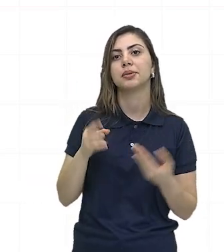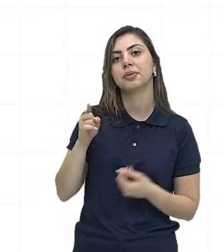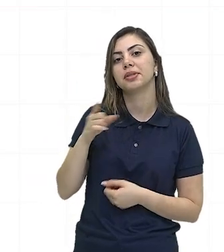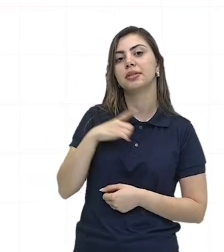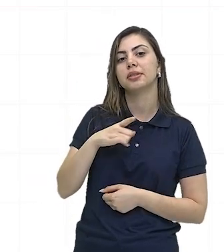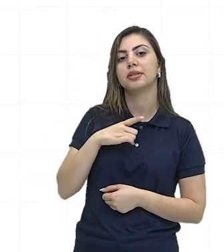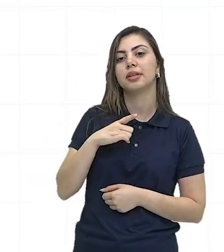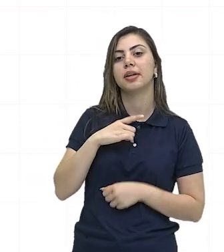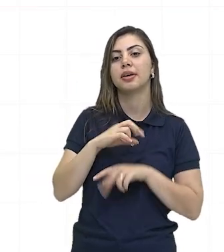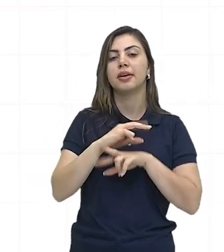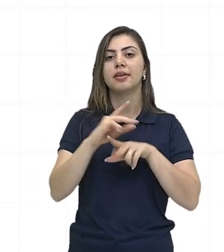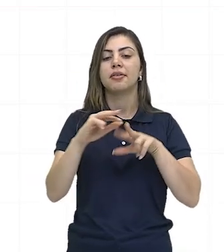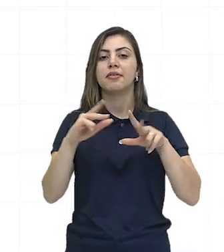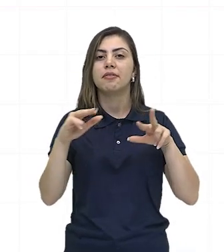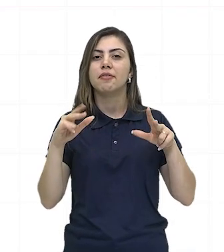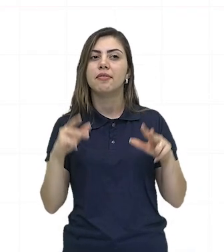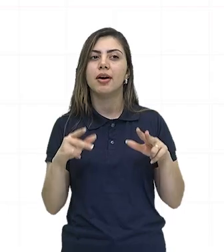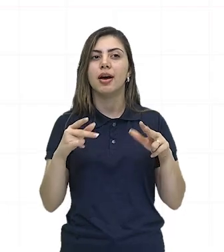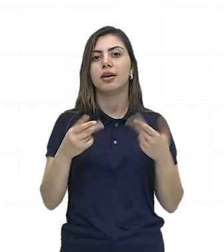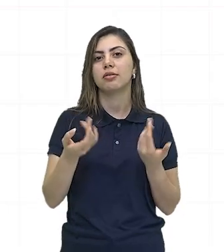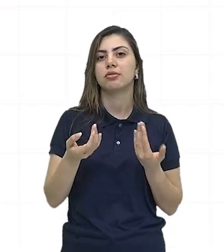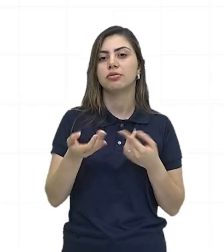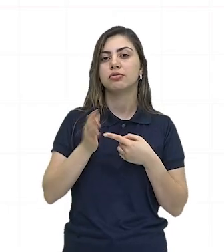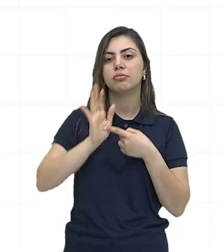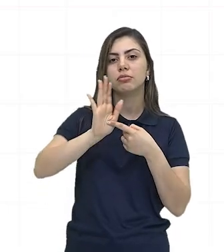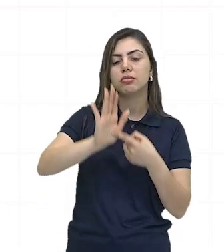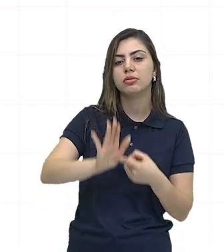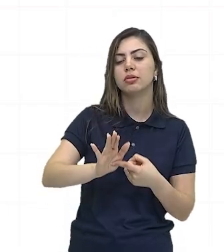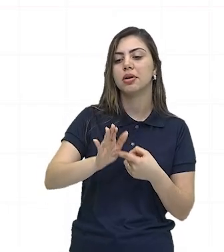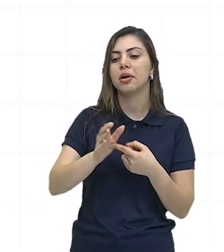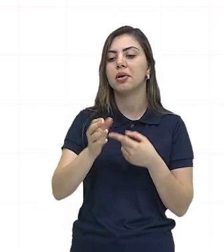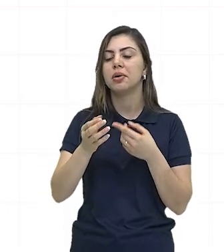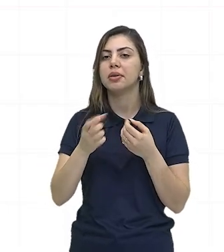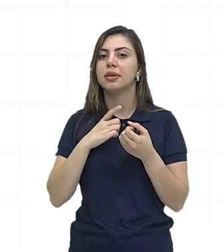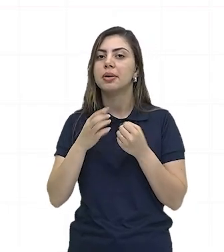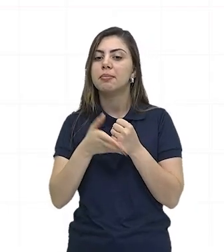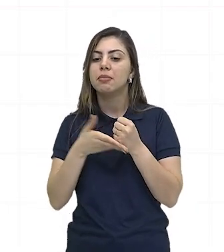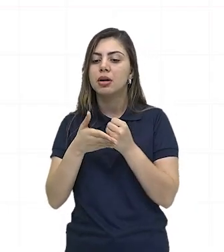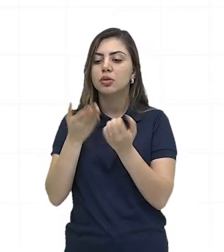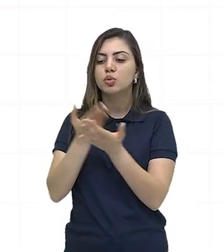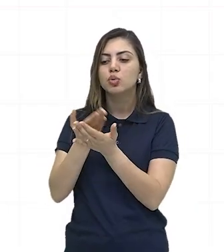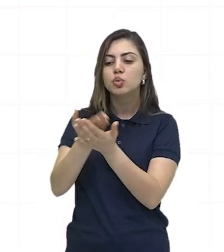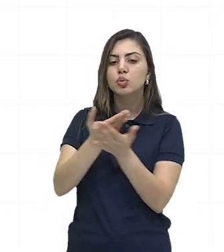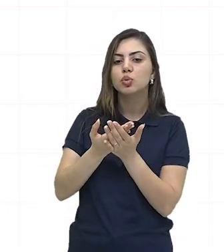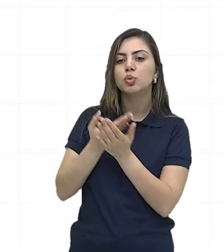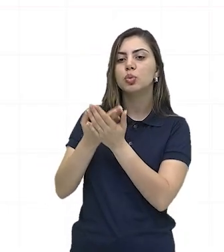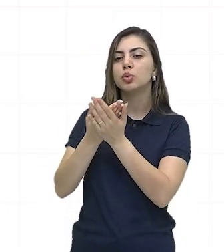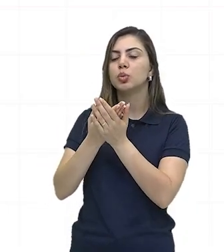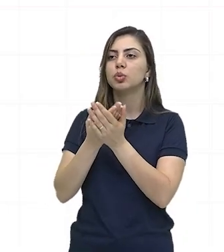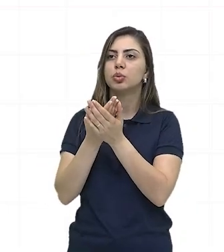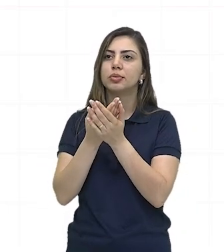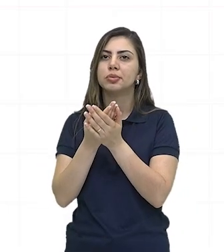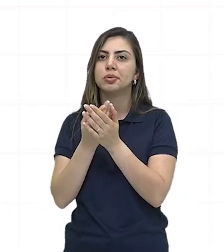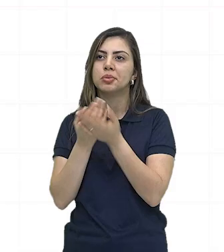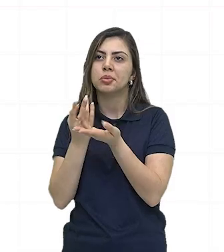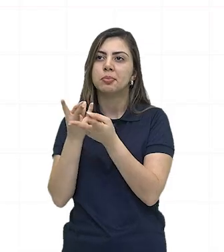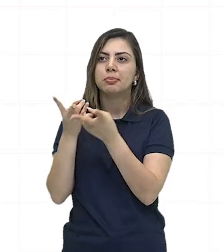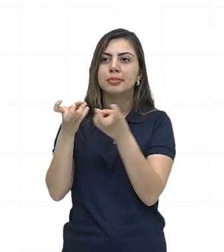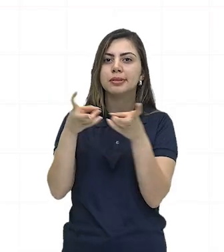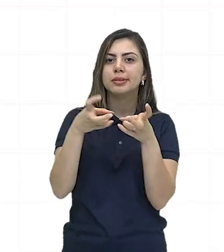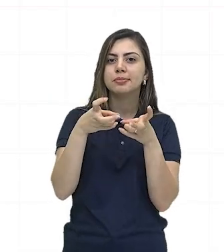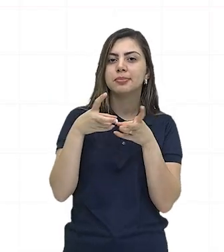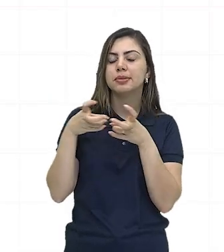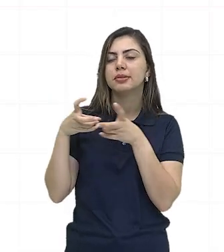argumentos baseados em estudos, em observações que estavam sendo realizados naquela